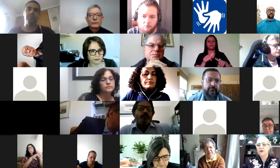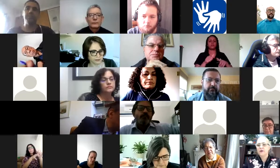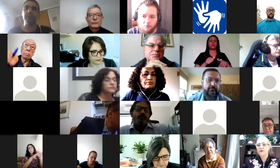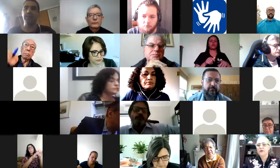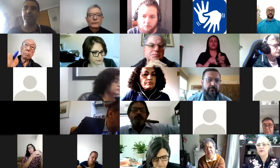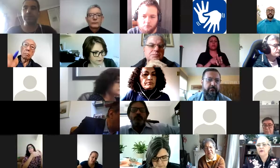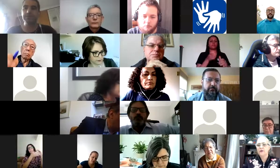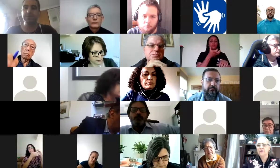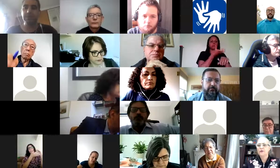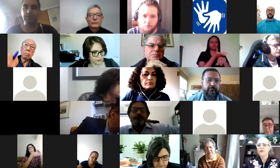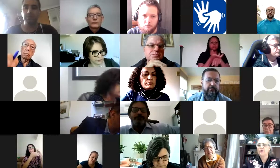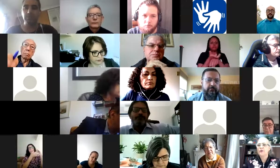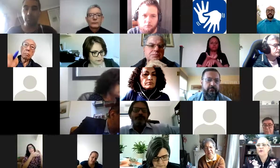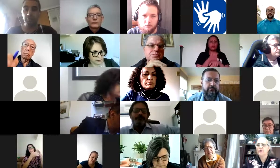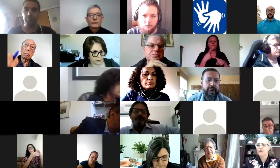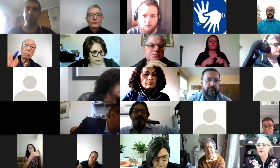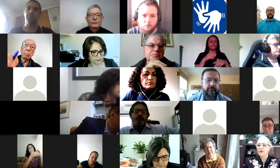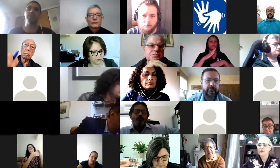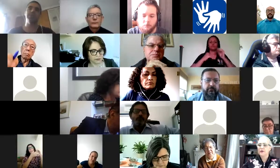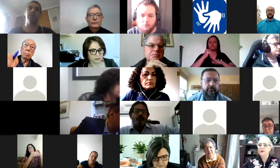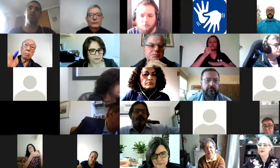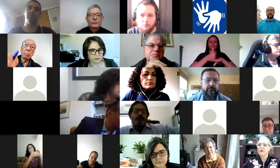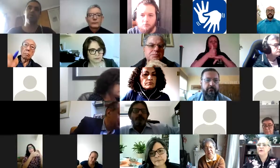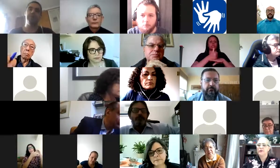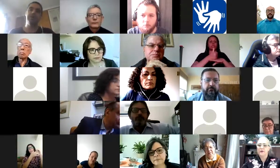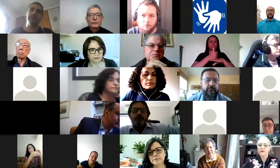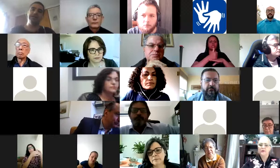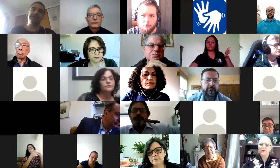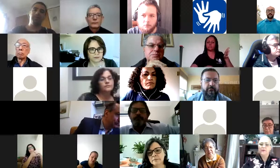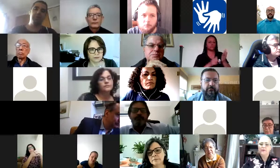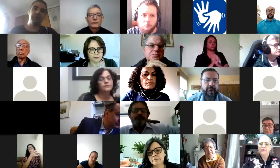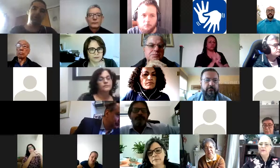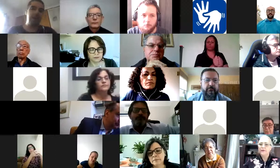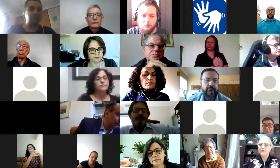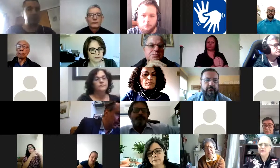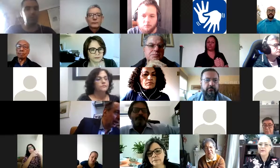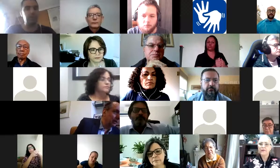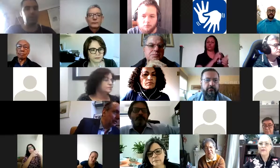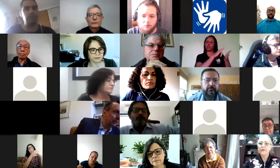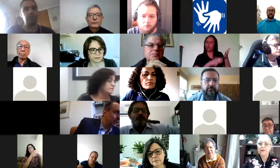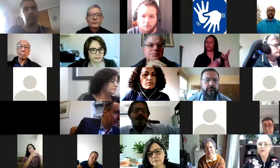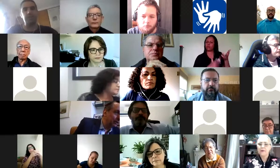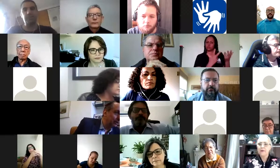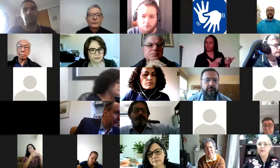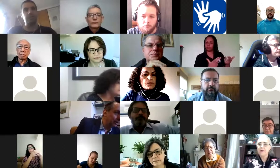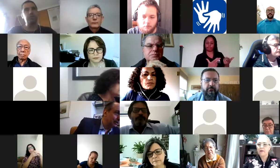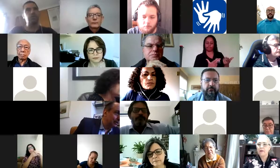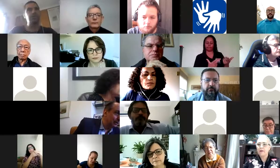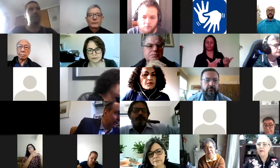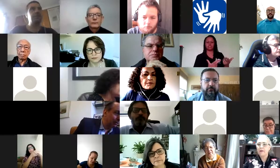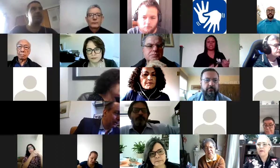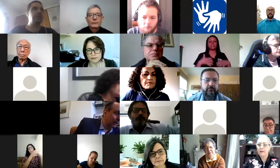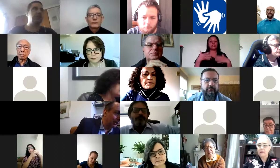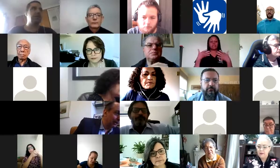os profissionais não assinaram junto o mesmo laudo. Quer dizer, o cuidado do procurador foi não só